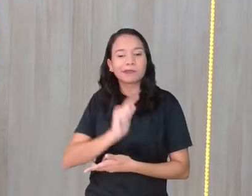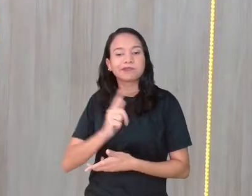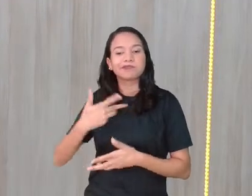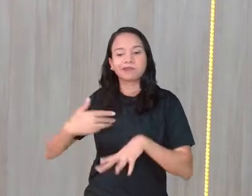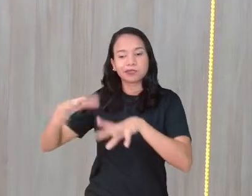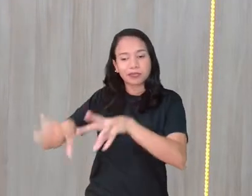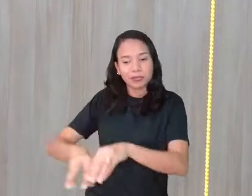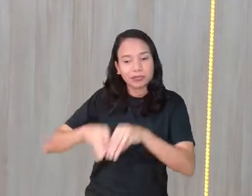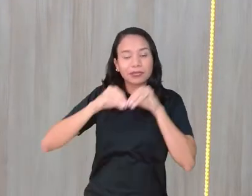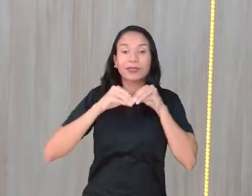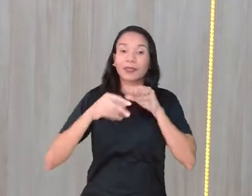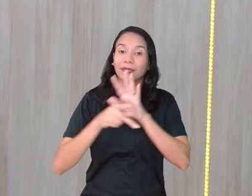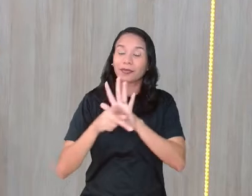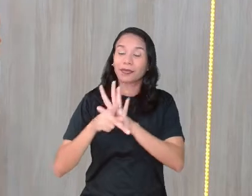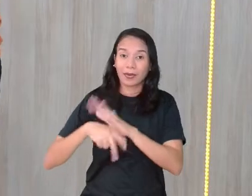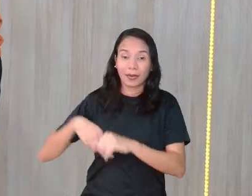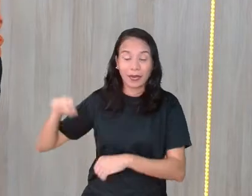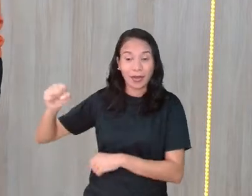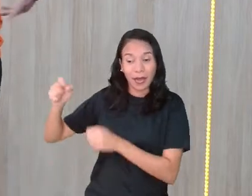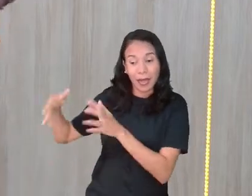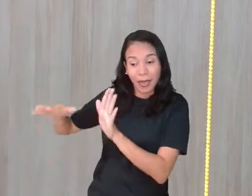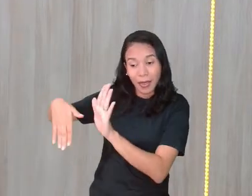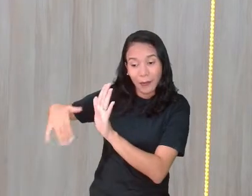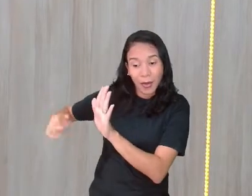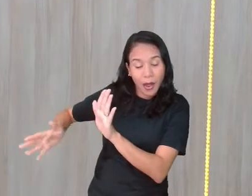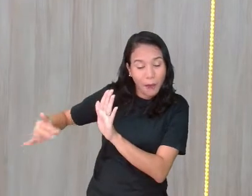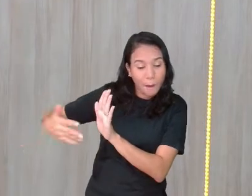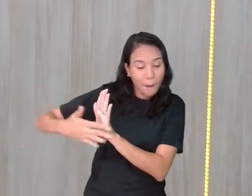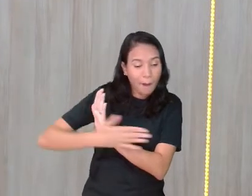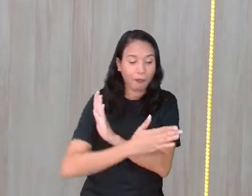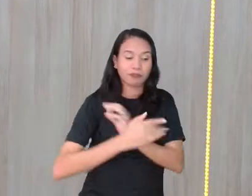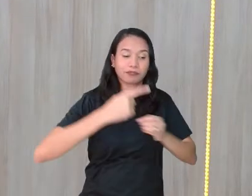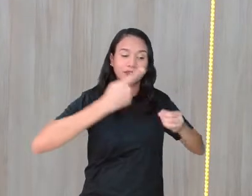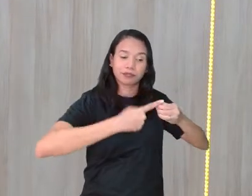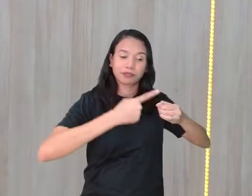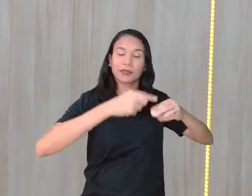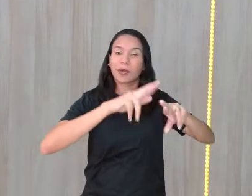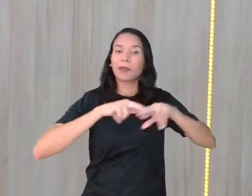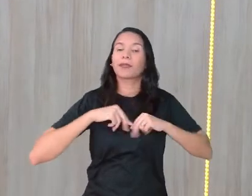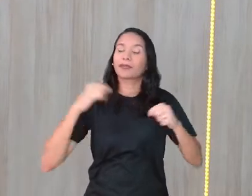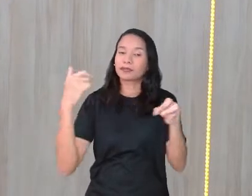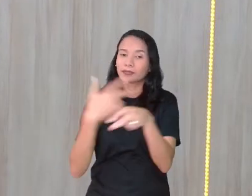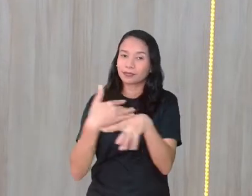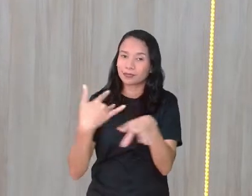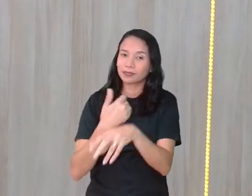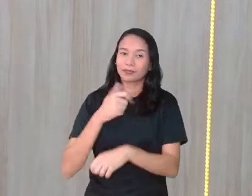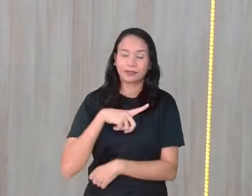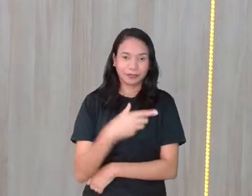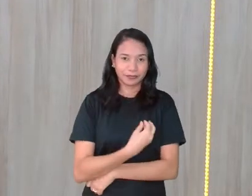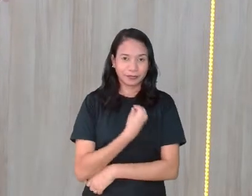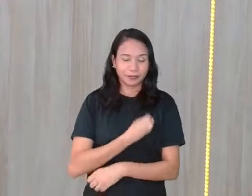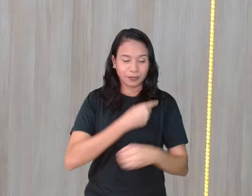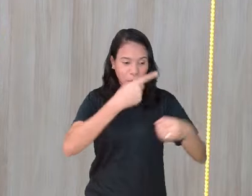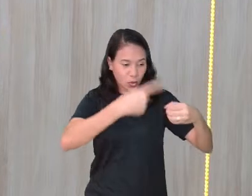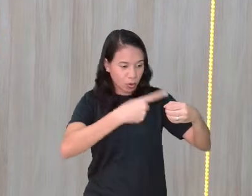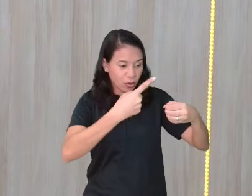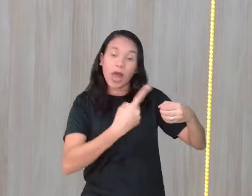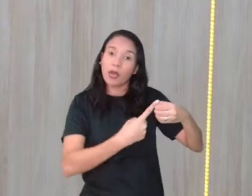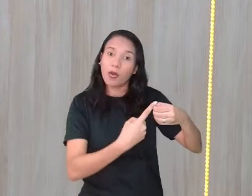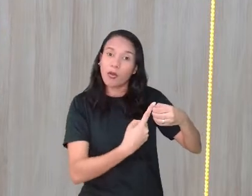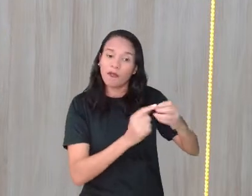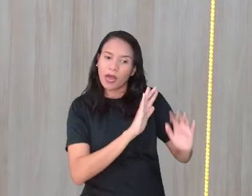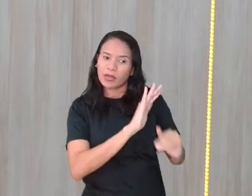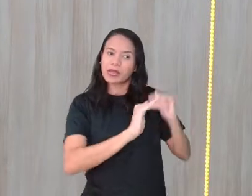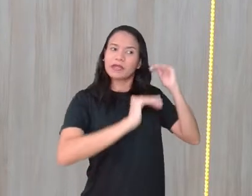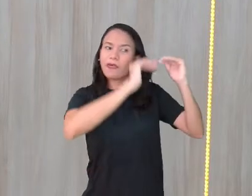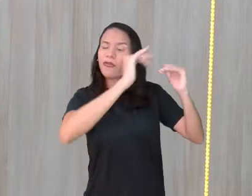trazendo eles, né, do litoral para o interior. Então muitas cidades do interior foram